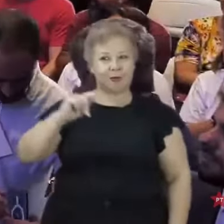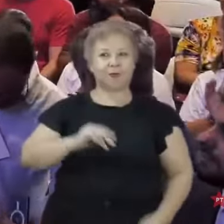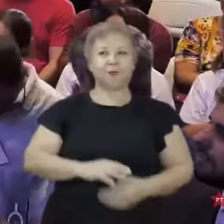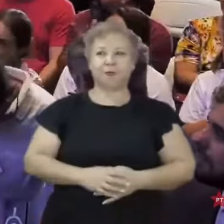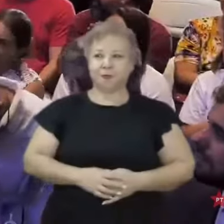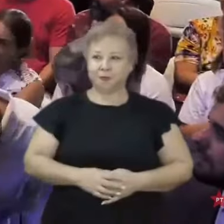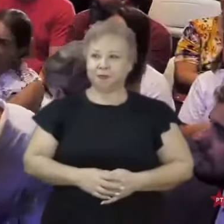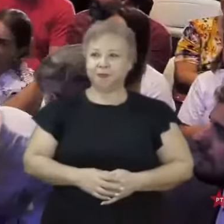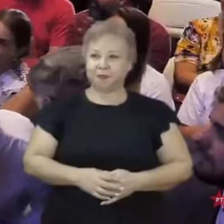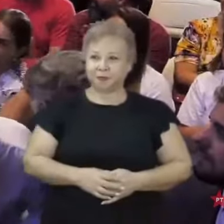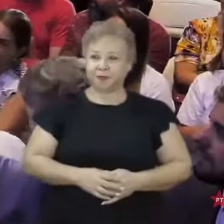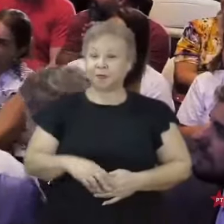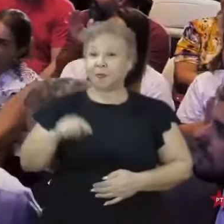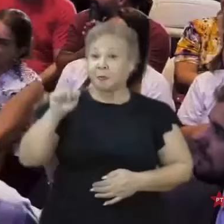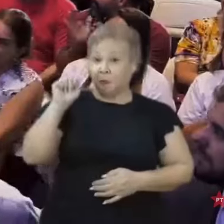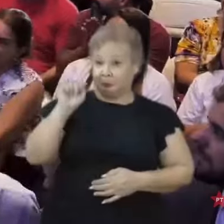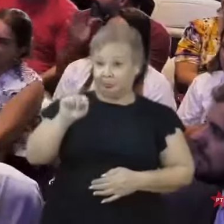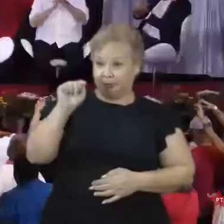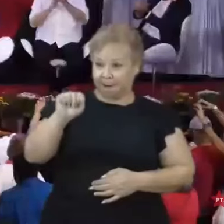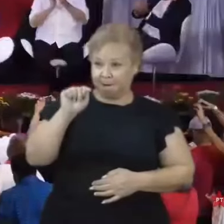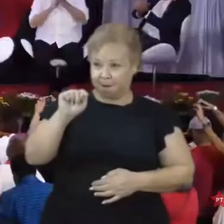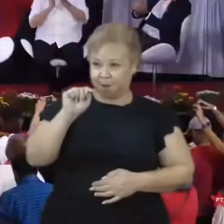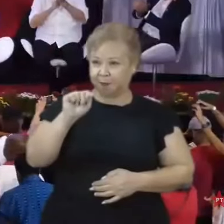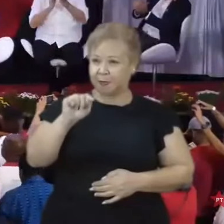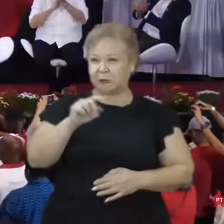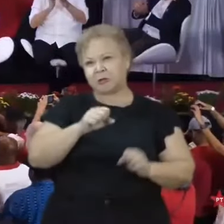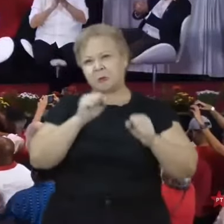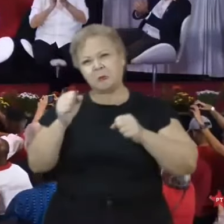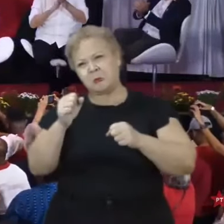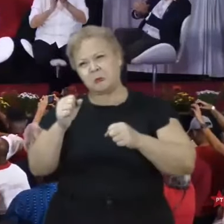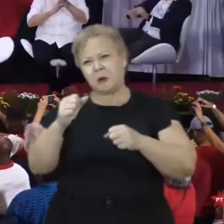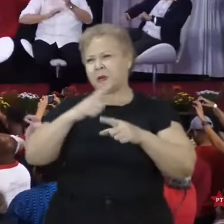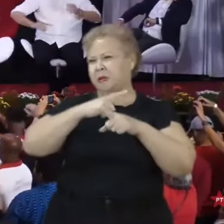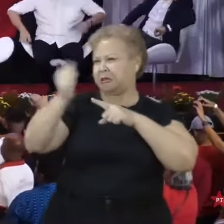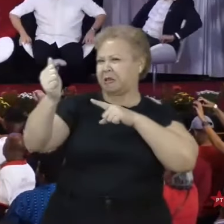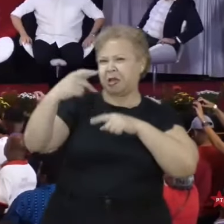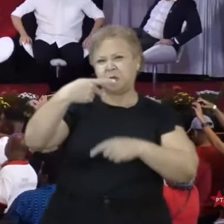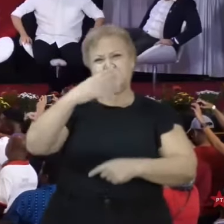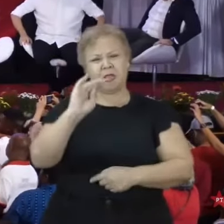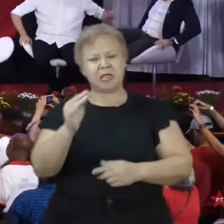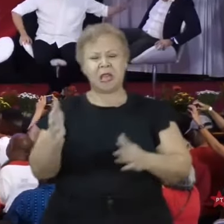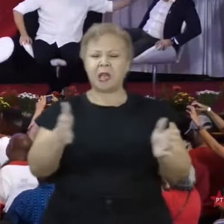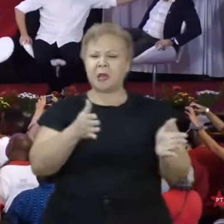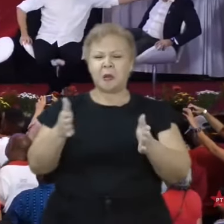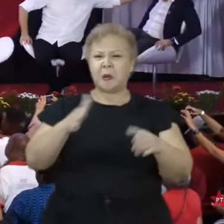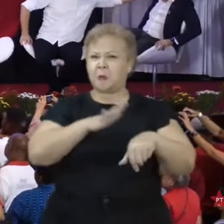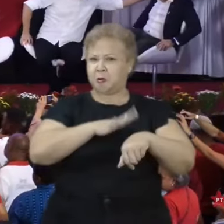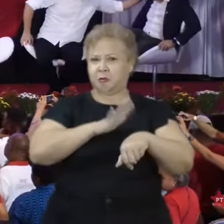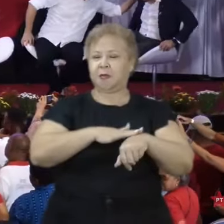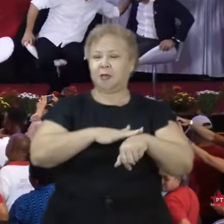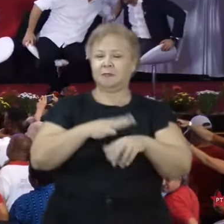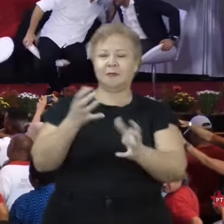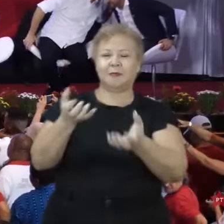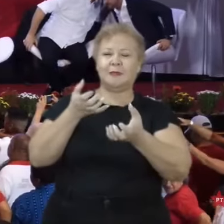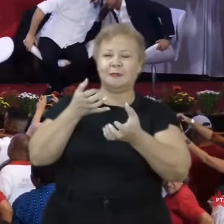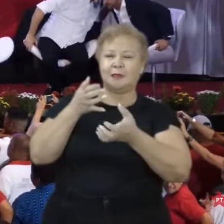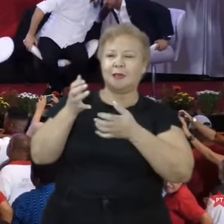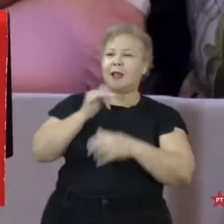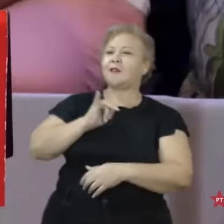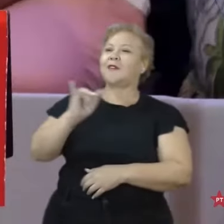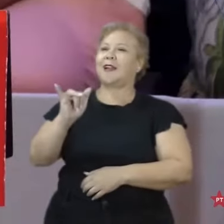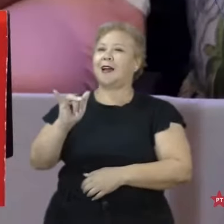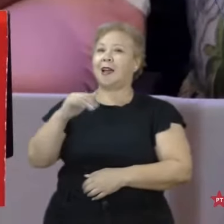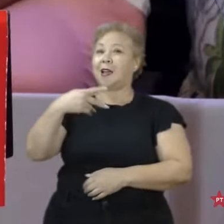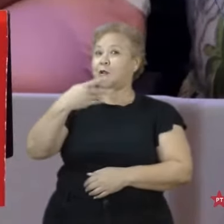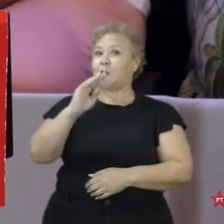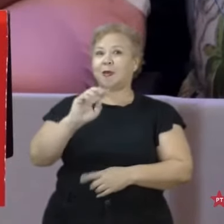partido você Você pode ter saído do PT por um tempo mas eu quero dizer que o PT não saiu